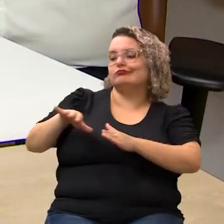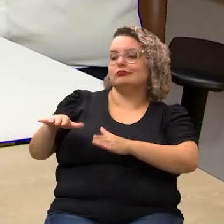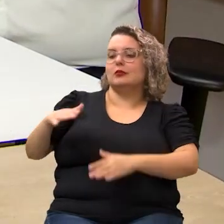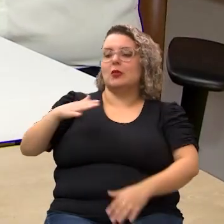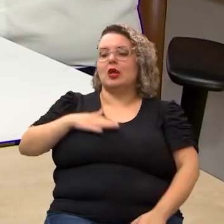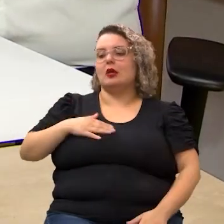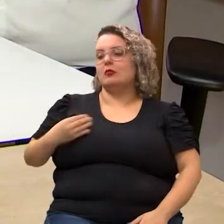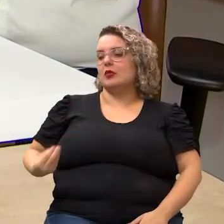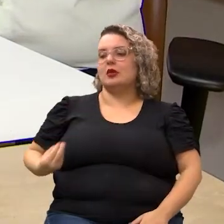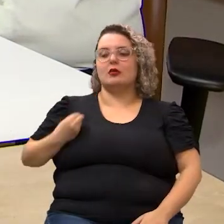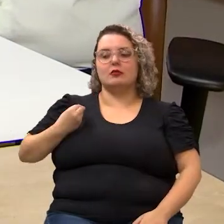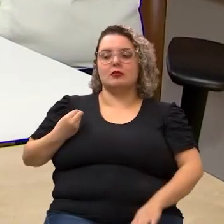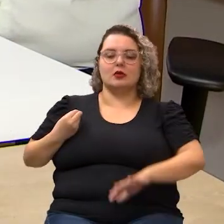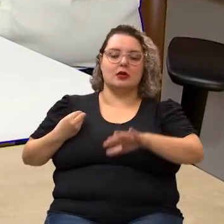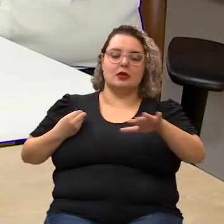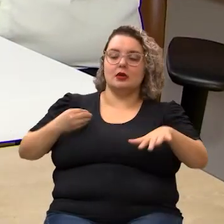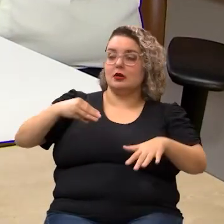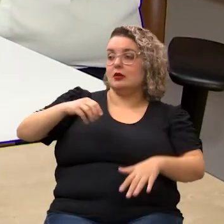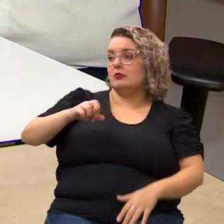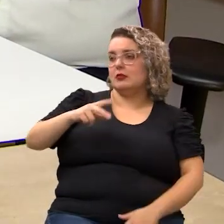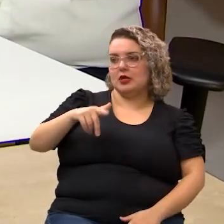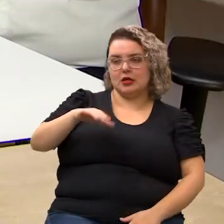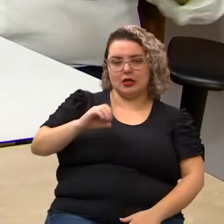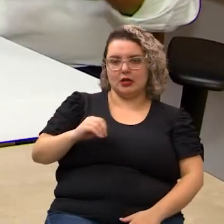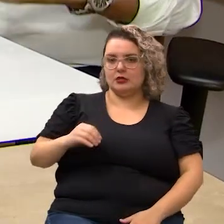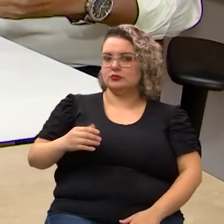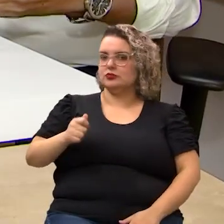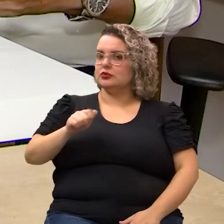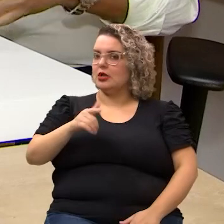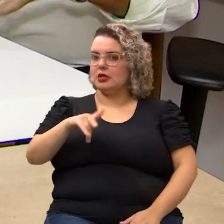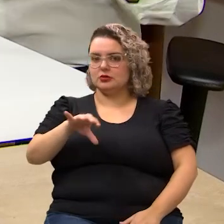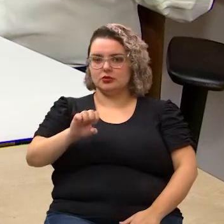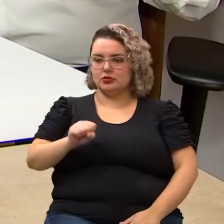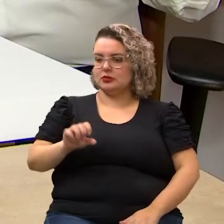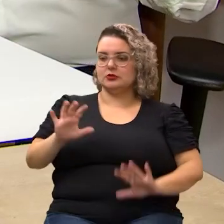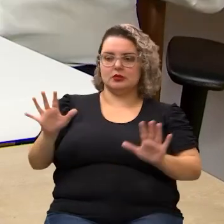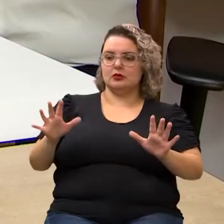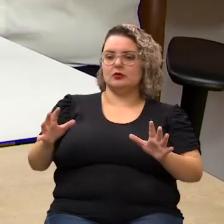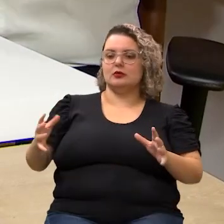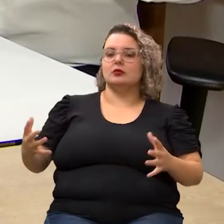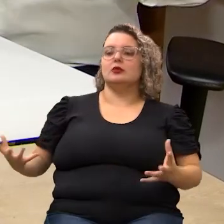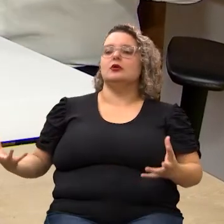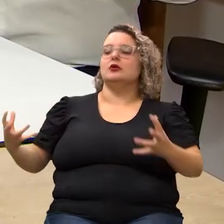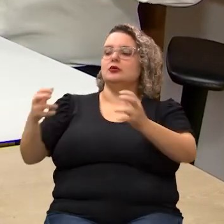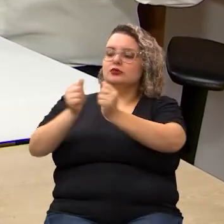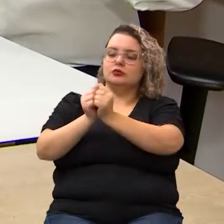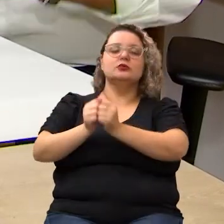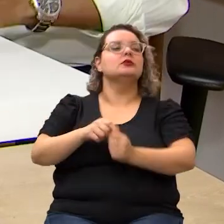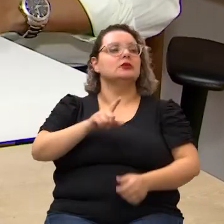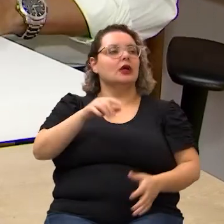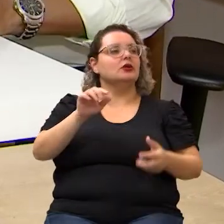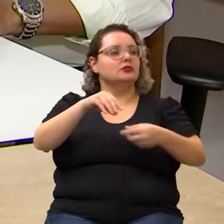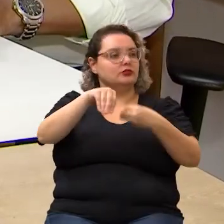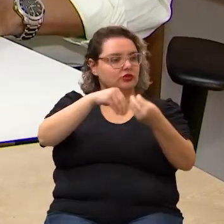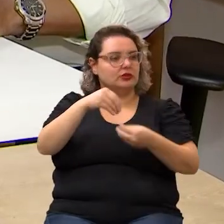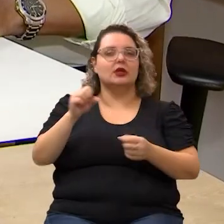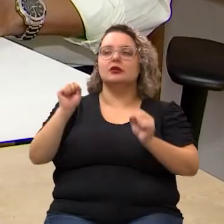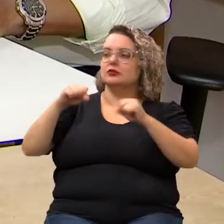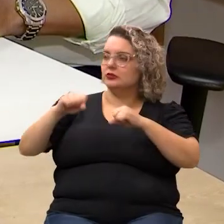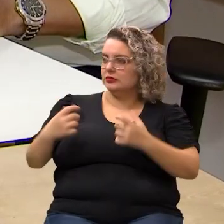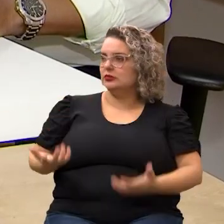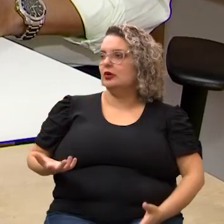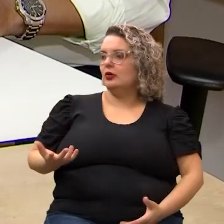a minha vida e mercado de ações. De certa forma, tudo está integrado. Então, quando